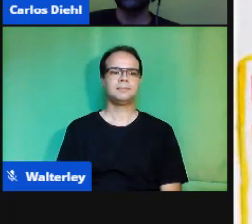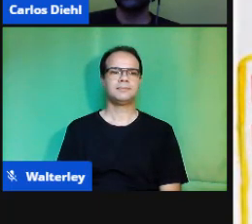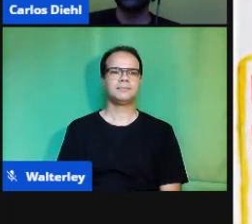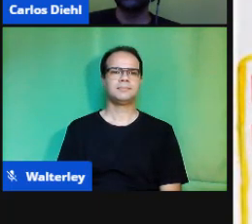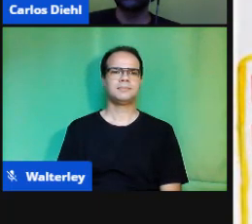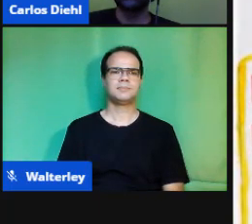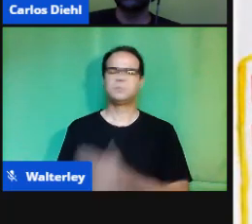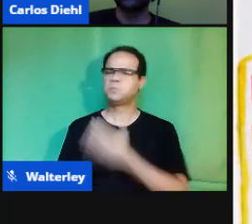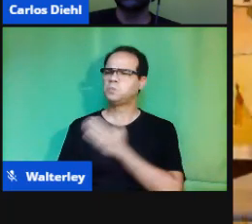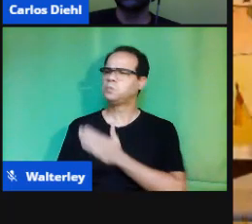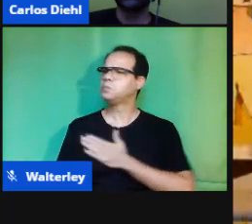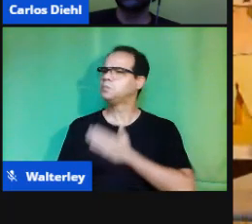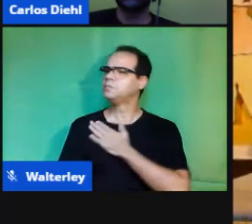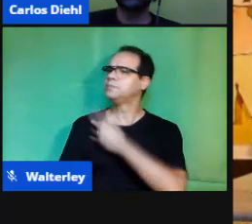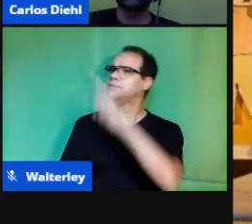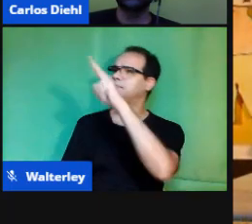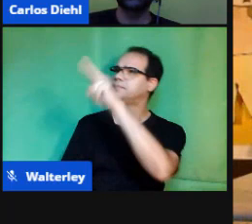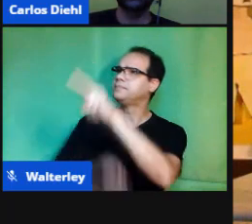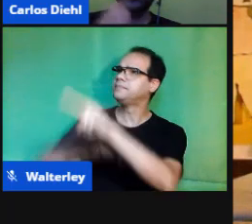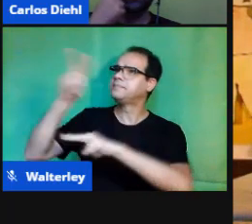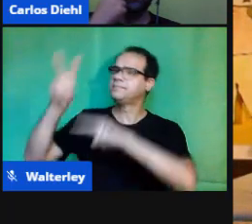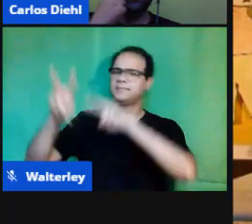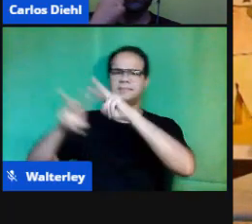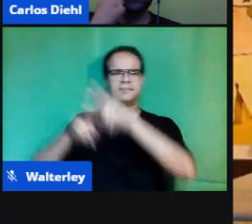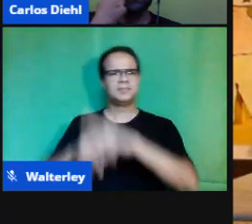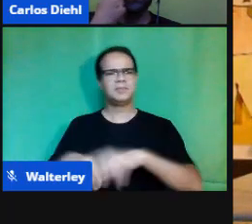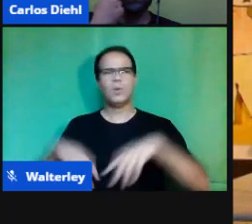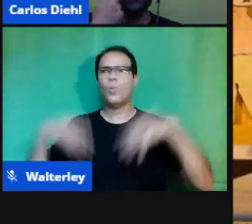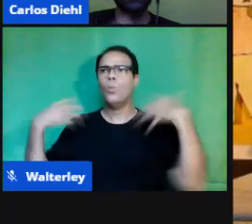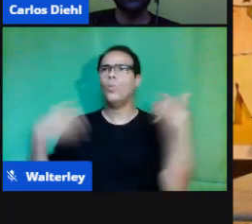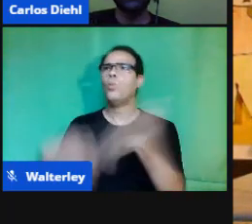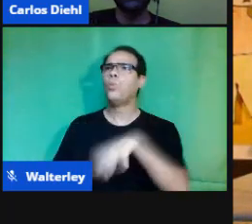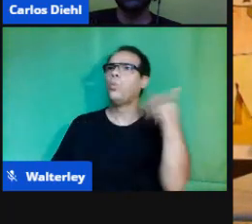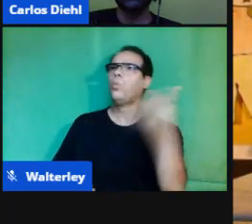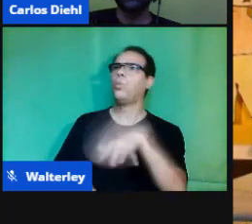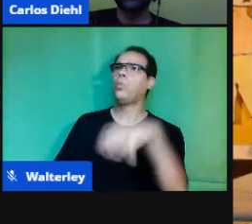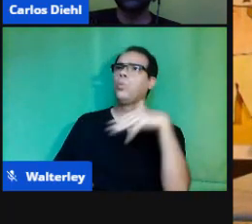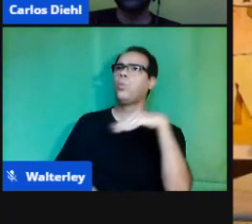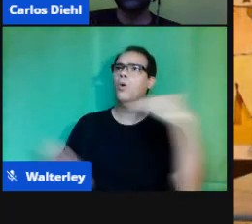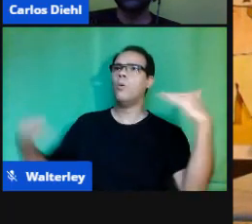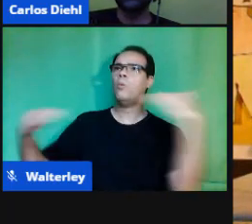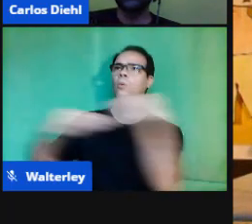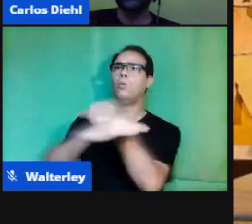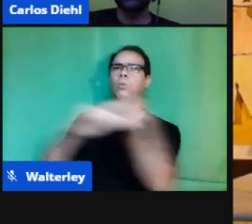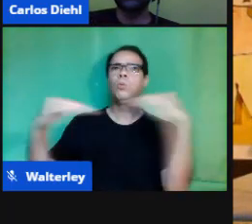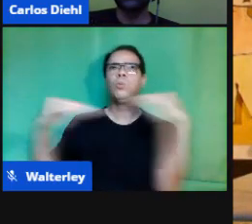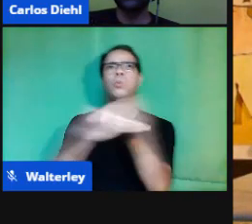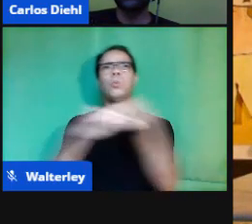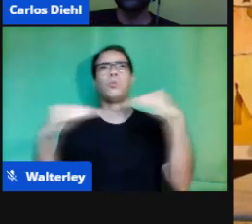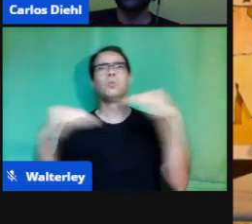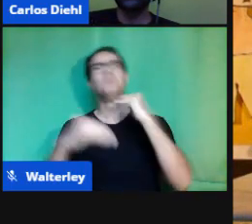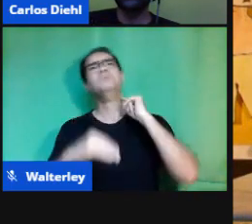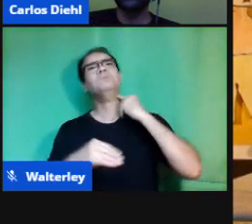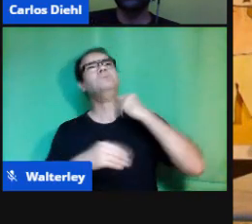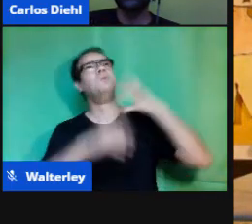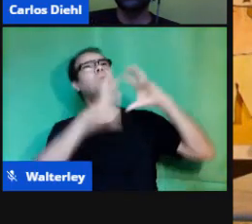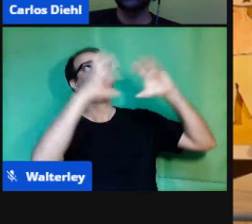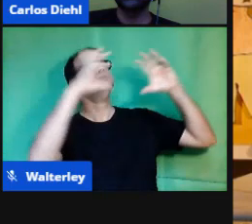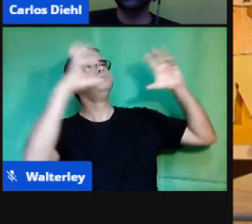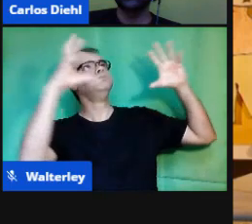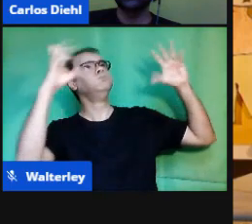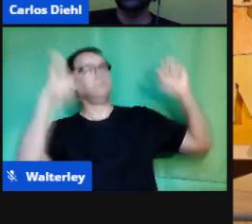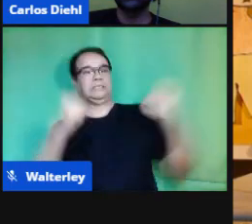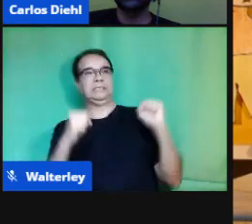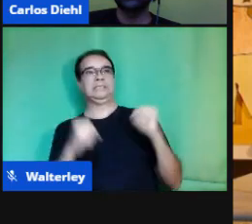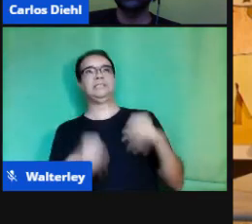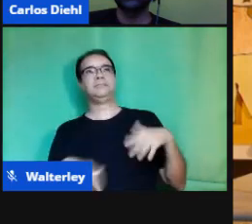Adoro passear no centro. Nossa, como tem carro na rua? É buzina, poluição. Tenho até medo de